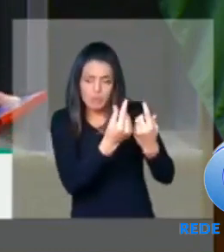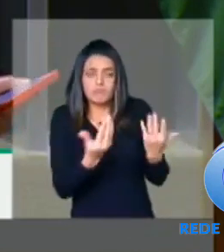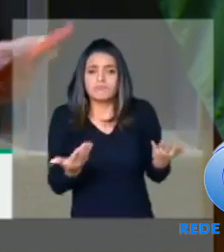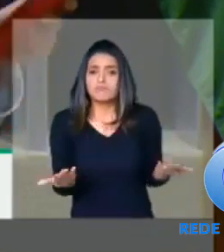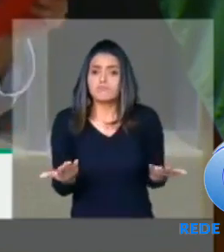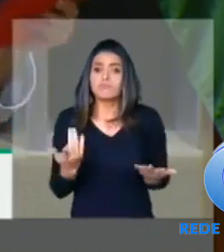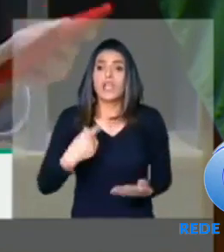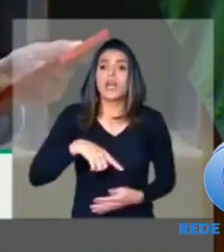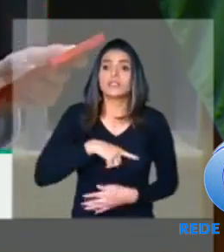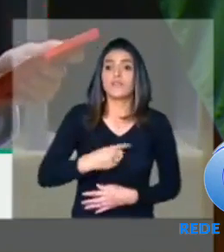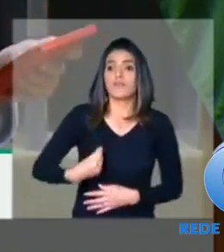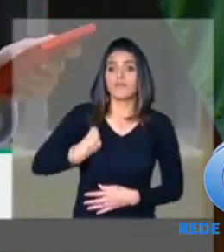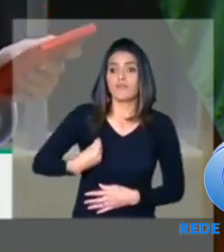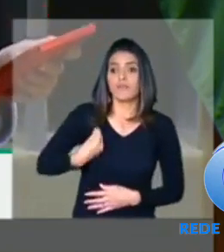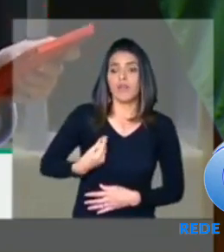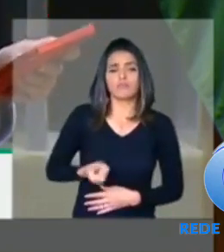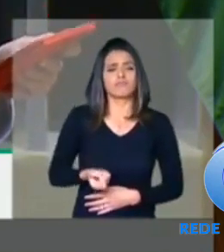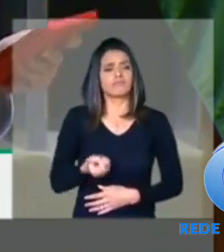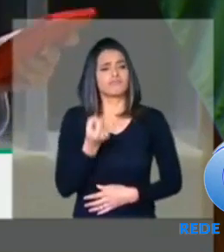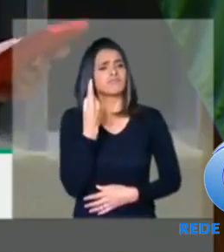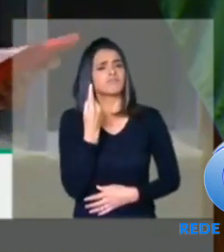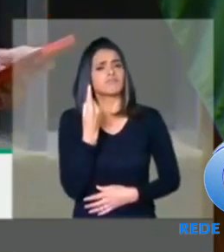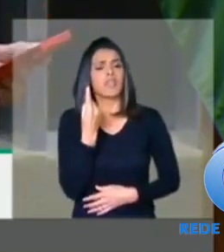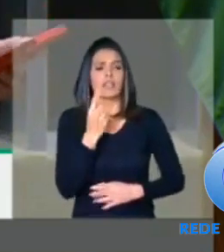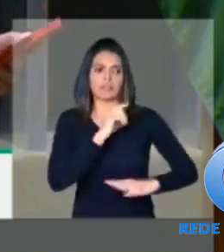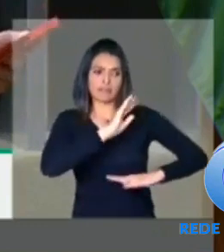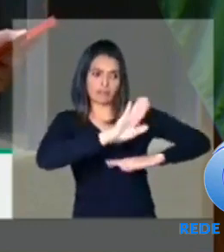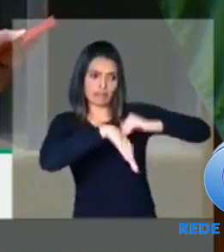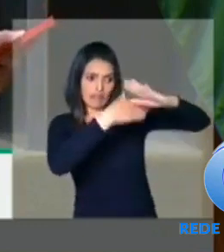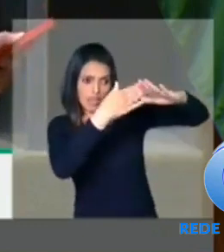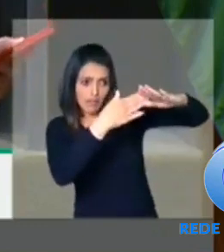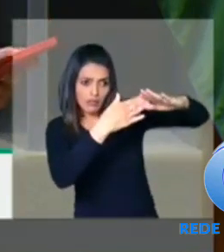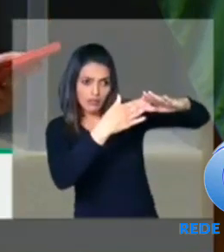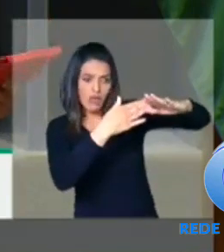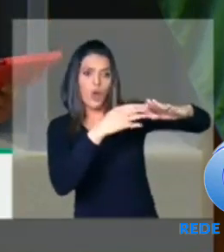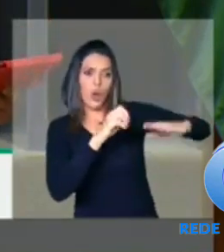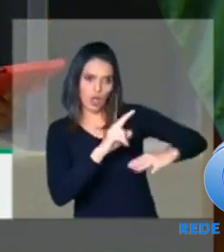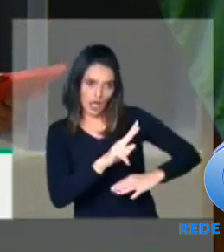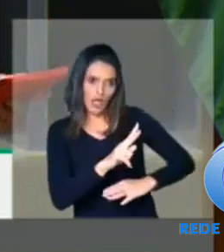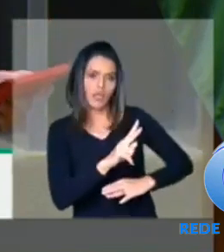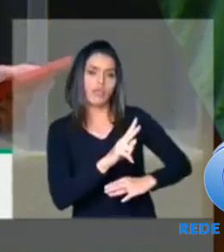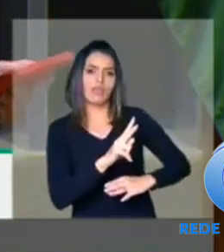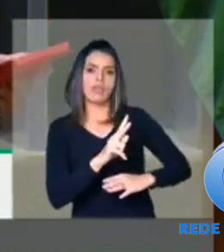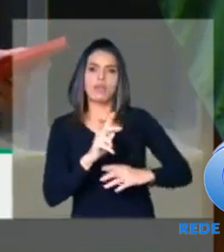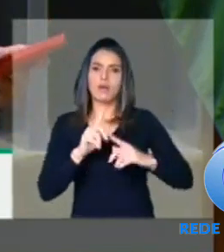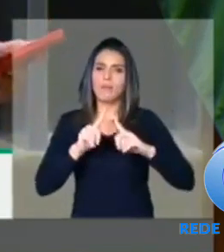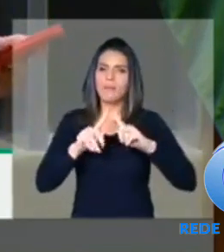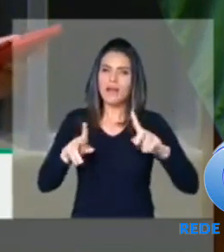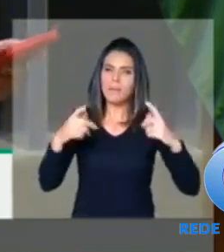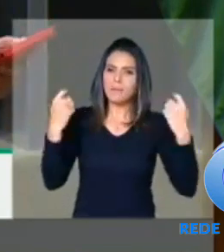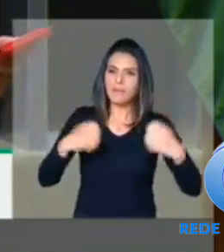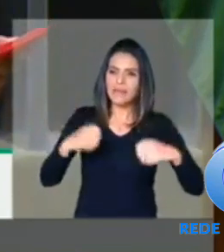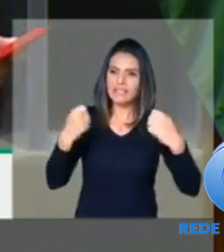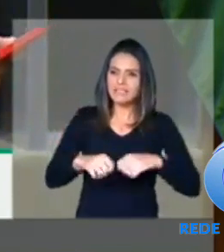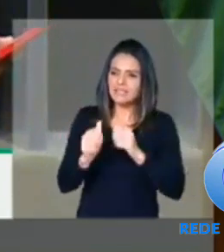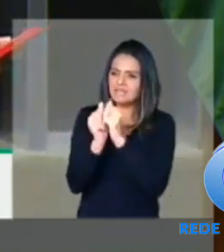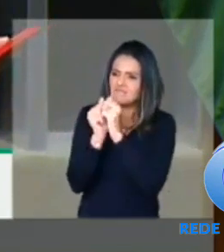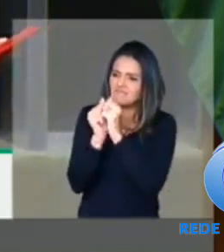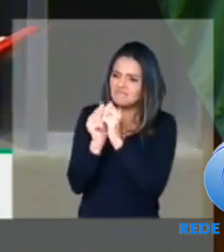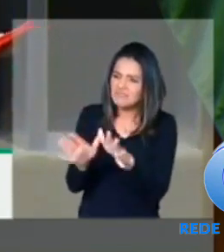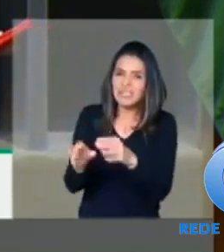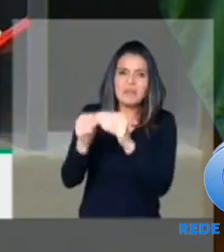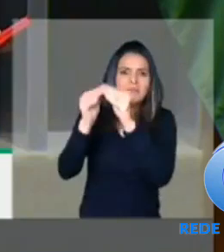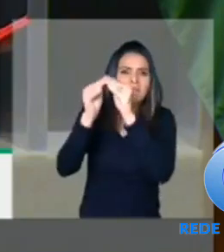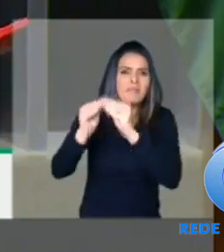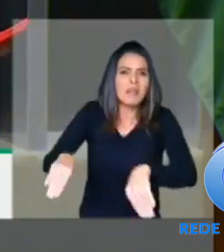dicotomia entre desenvolvimento e precarização, como se fosse necessário precarizar